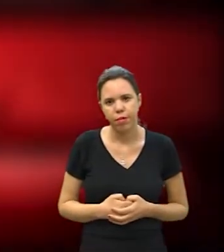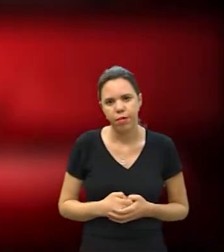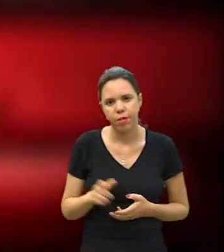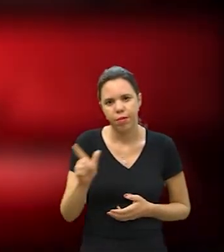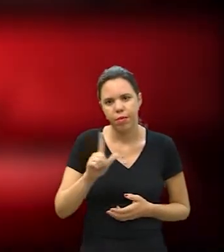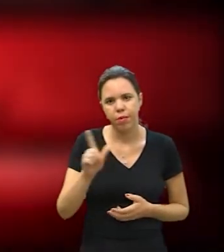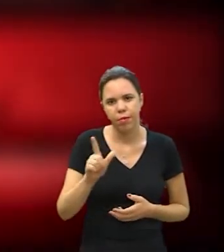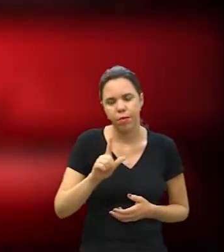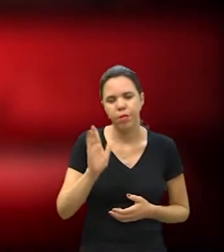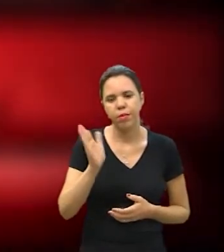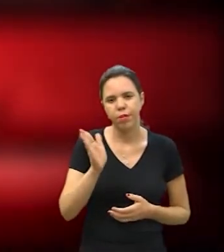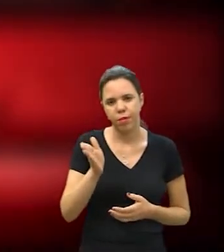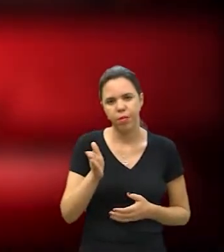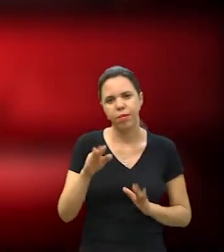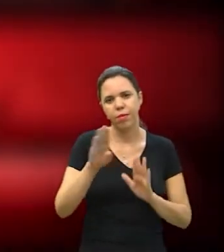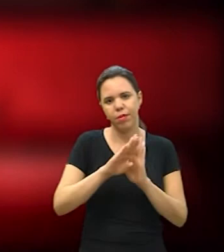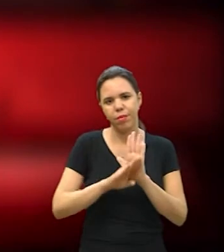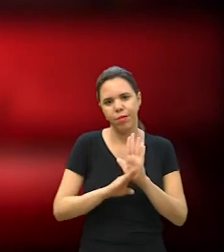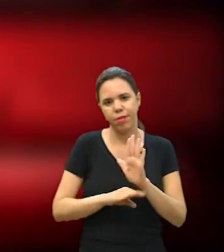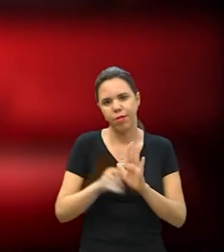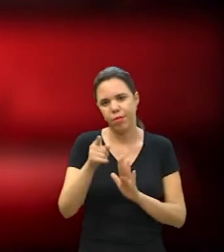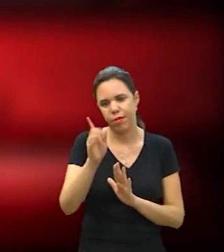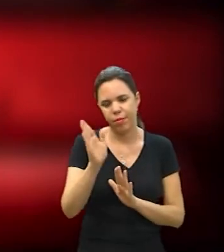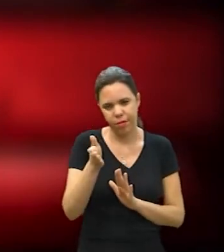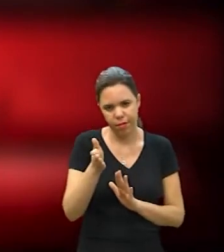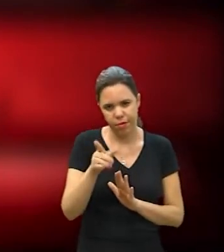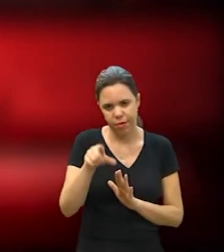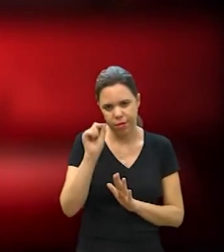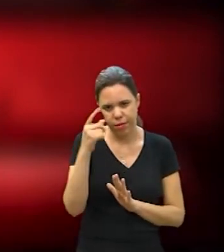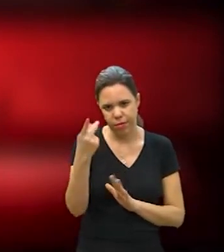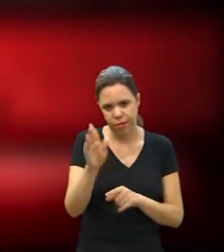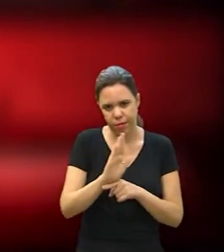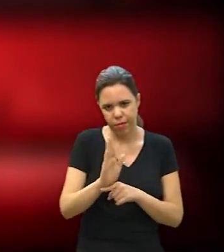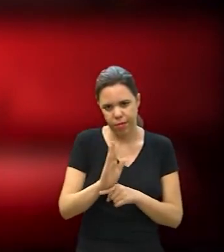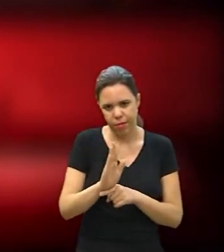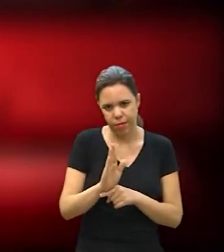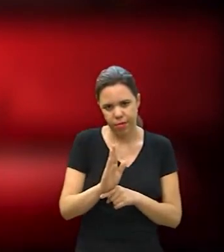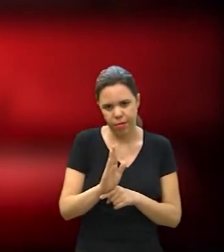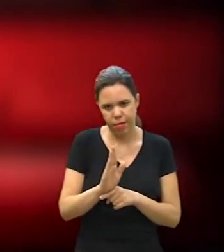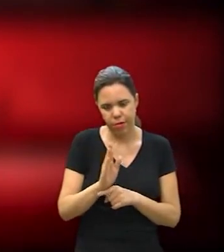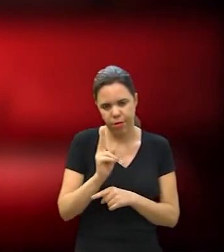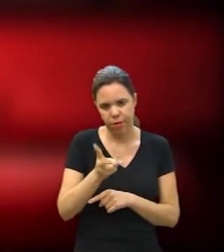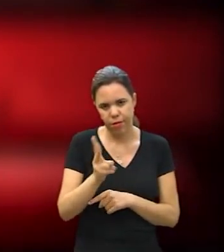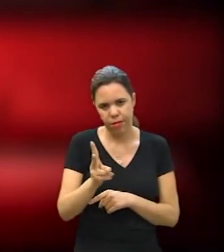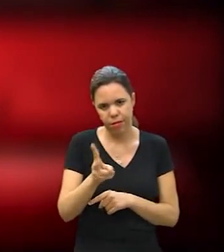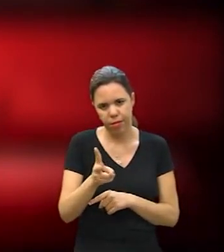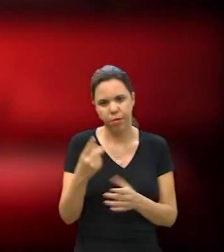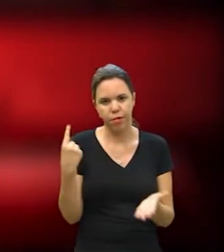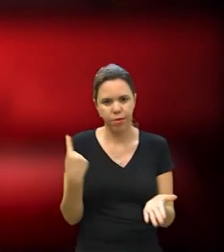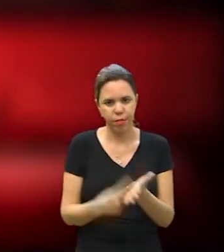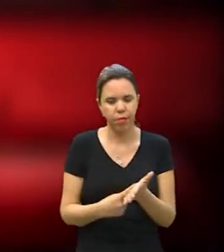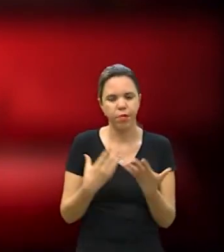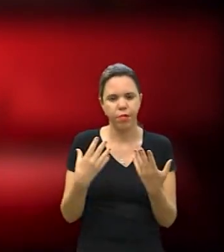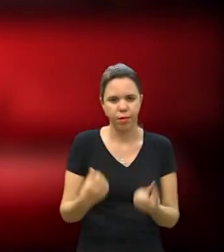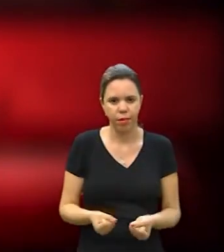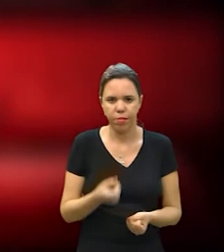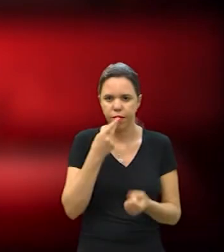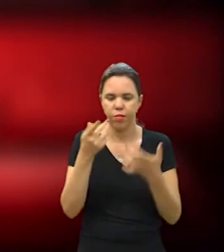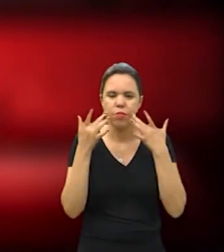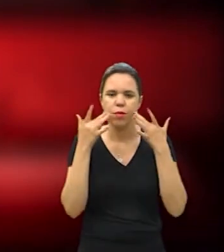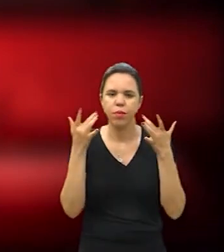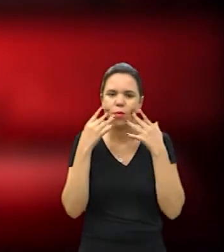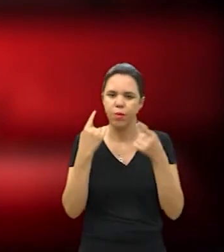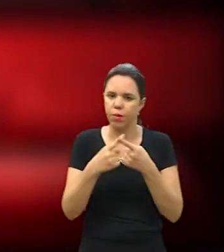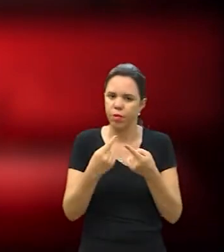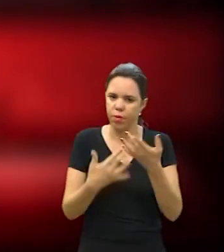E é claro que esse já está na minha lista. E você já escolheu o seu filme? Bom, seguindo com a agenda, vamos falar de